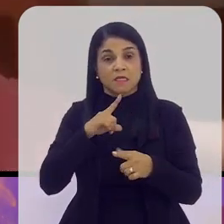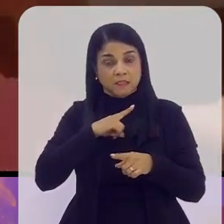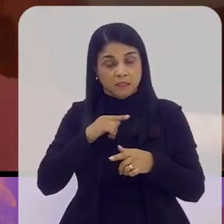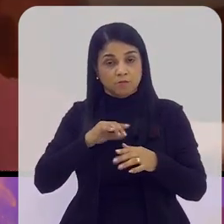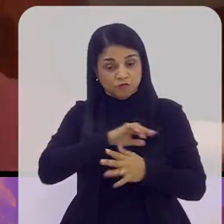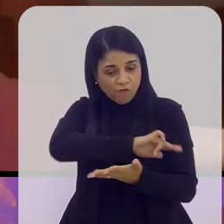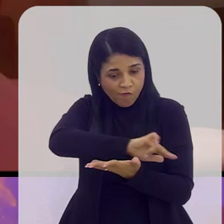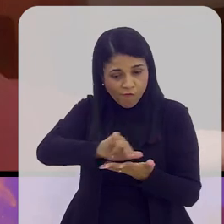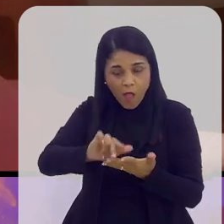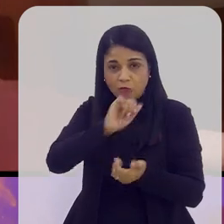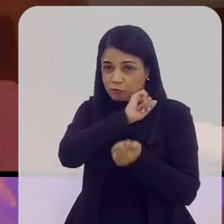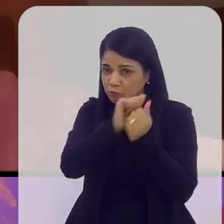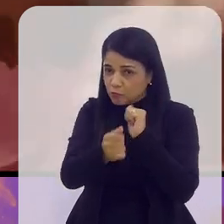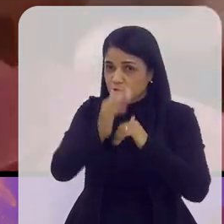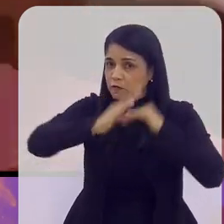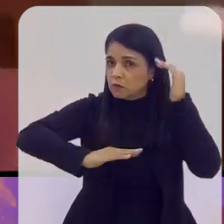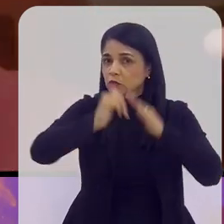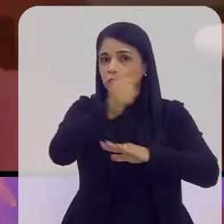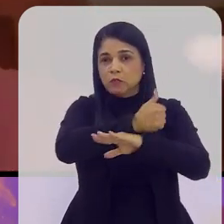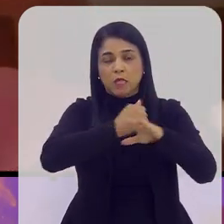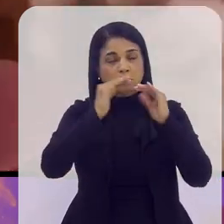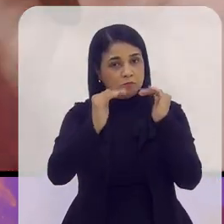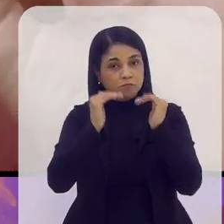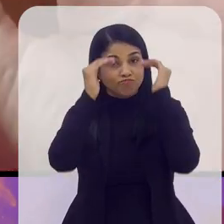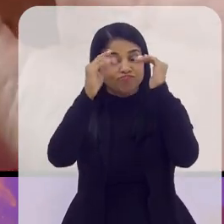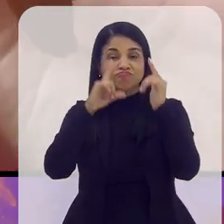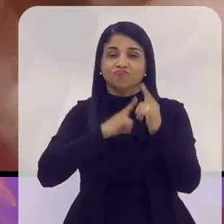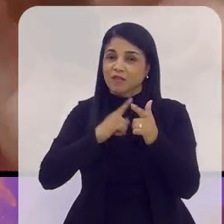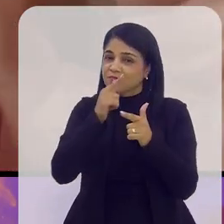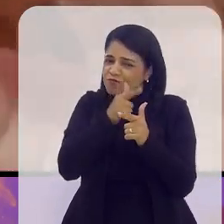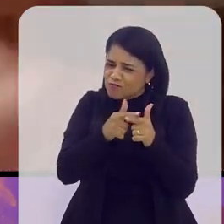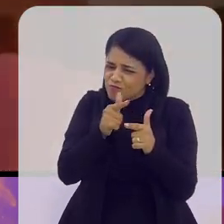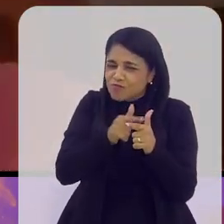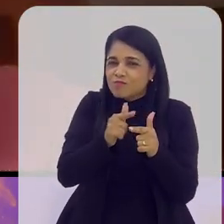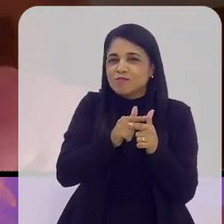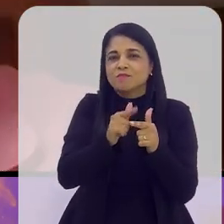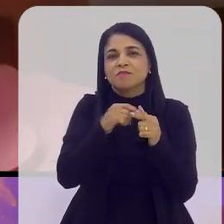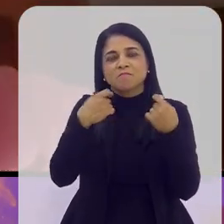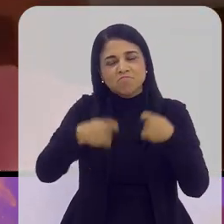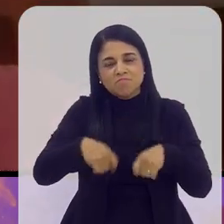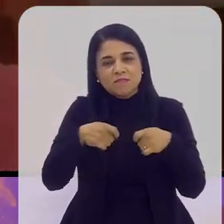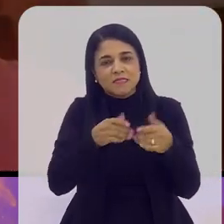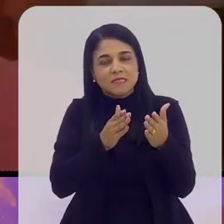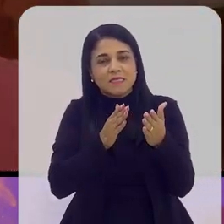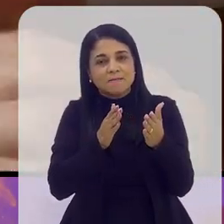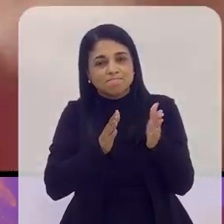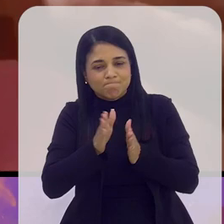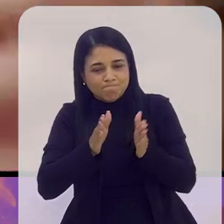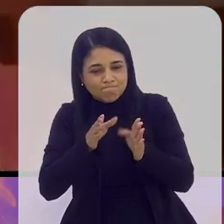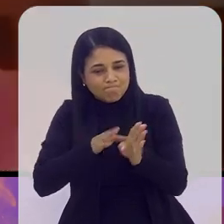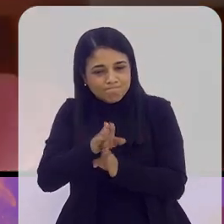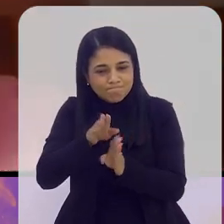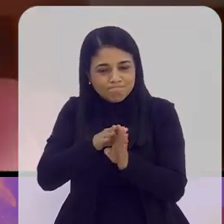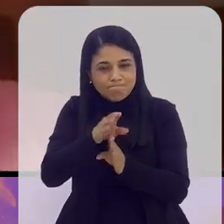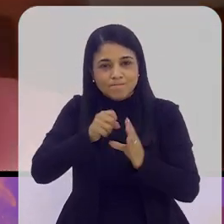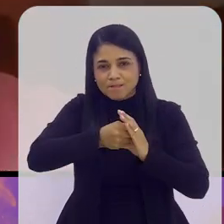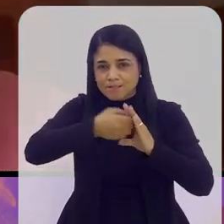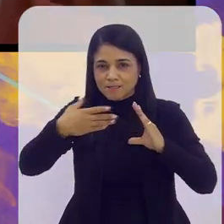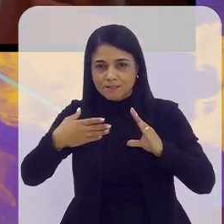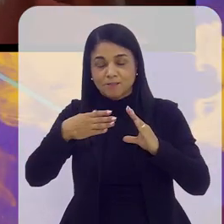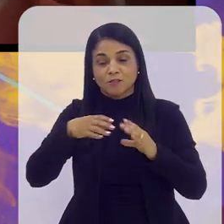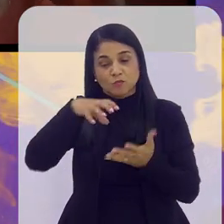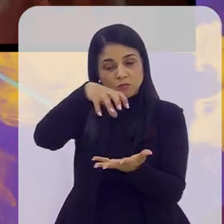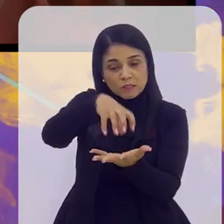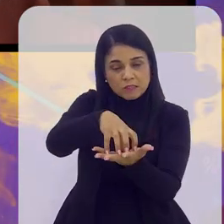apesar de nós termos muitos atacantes, todos de alto nível, a gente tem uma lacunazinha aí que precisa ser depurada, que é a